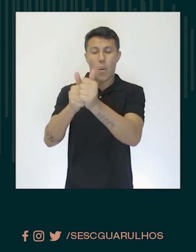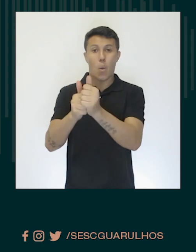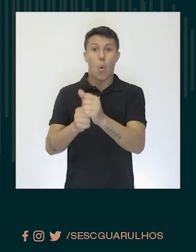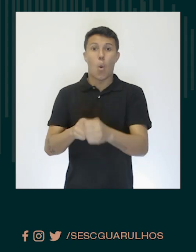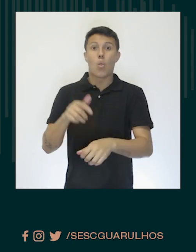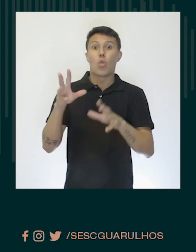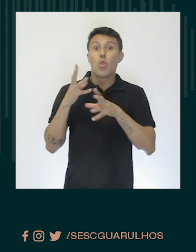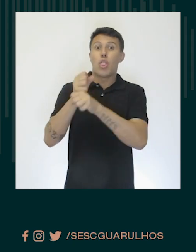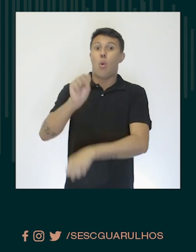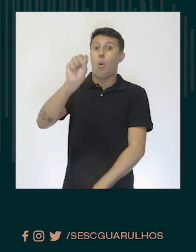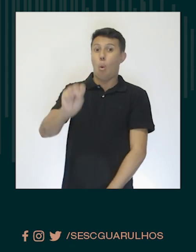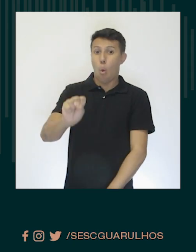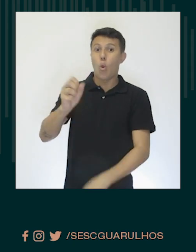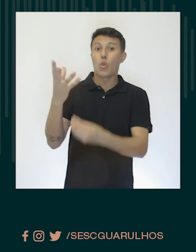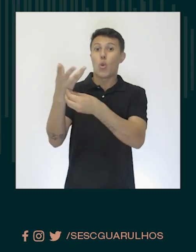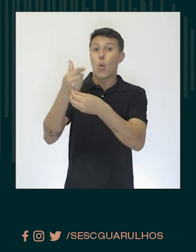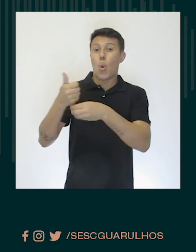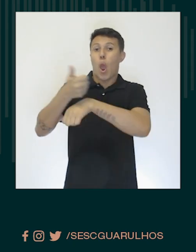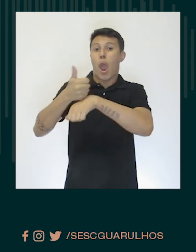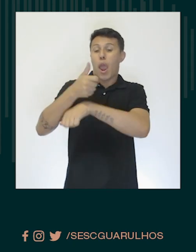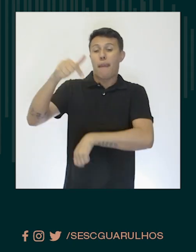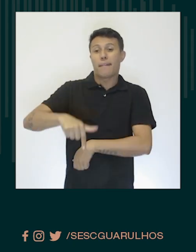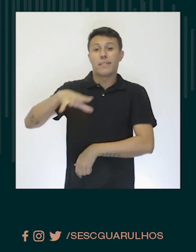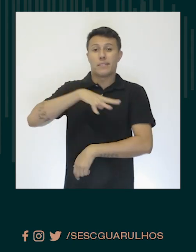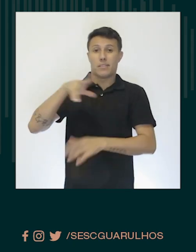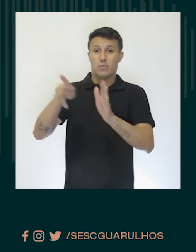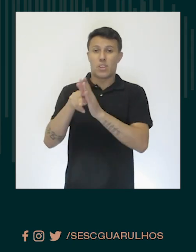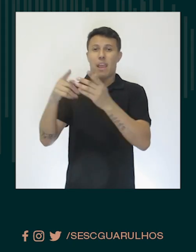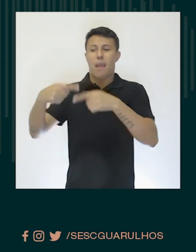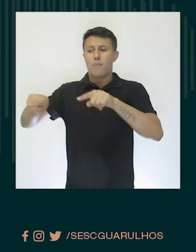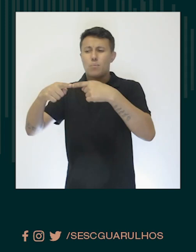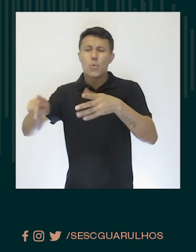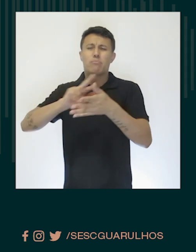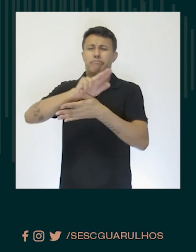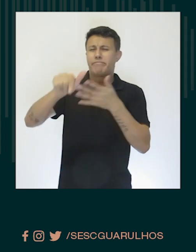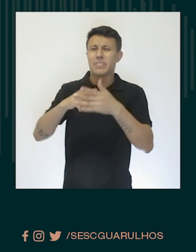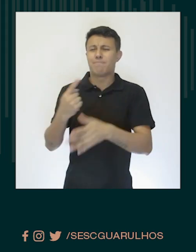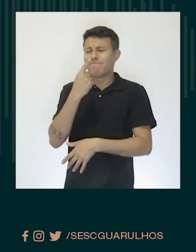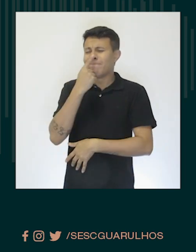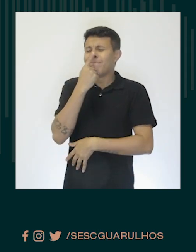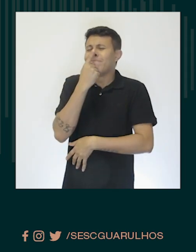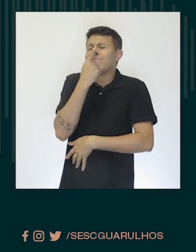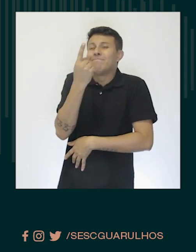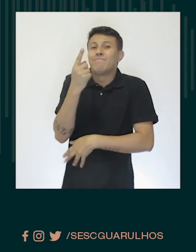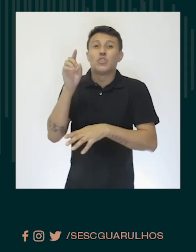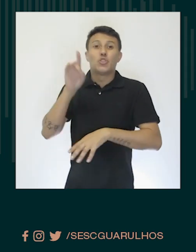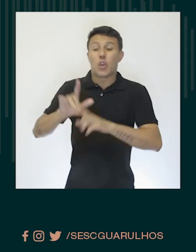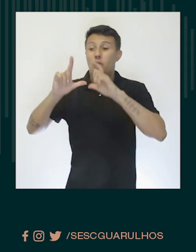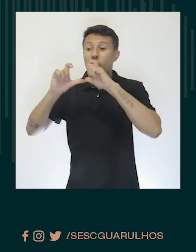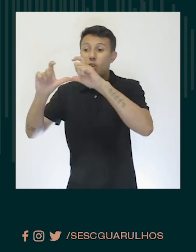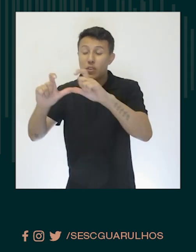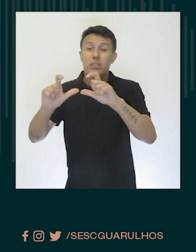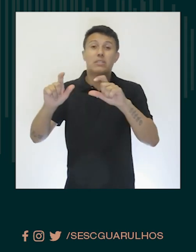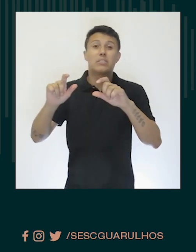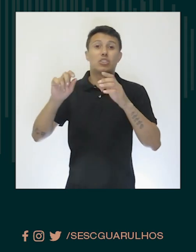acompanhar 8 artistas aqui da cidade, do ramo da música, em sua essência. Então, nós acompanhávamos não só